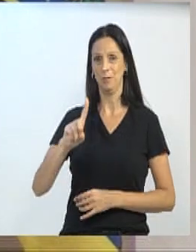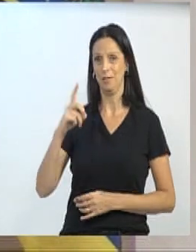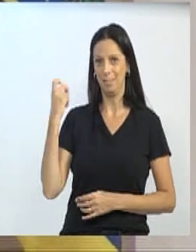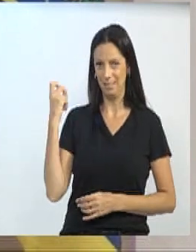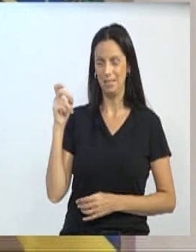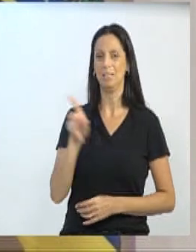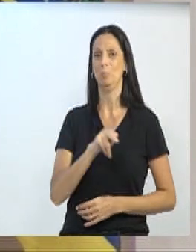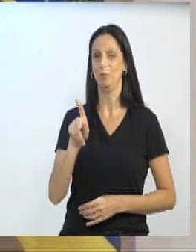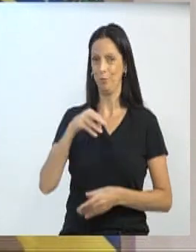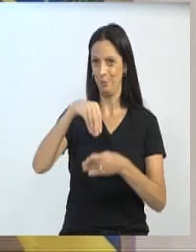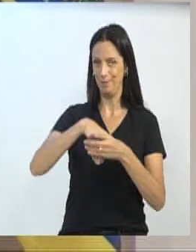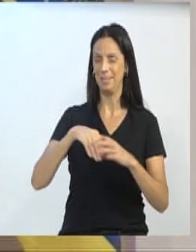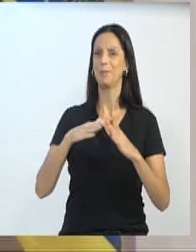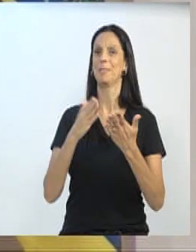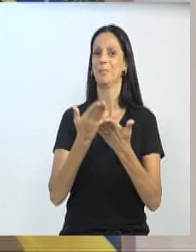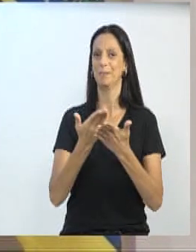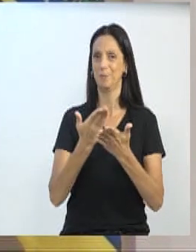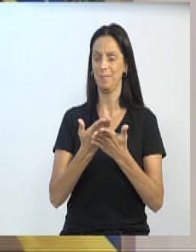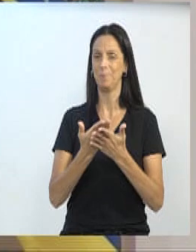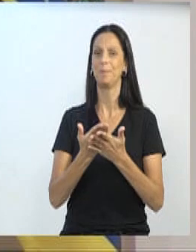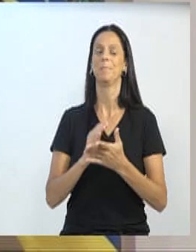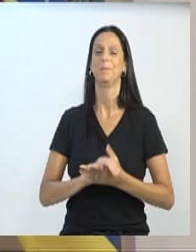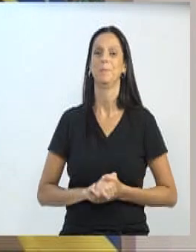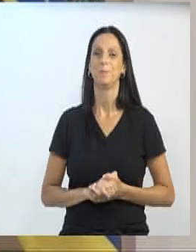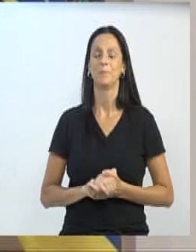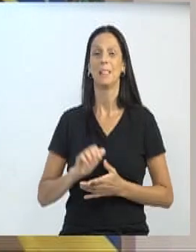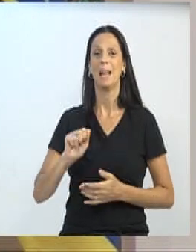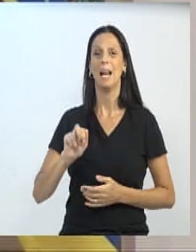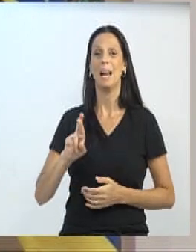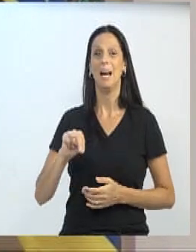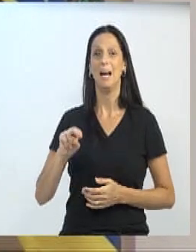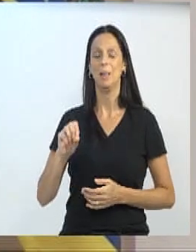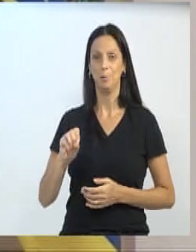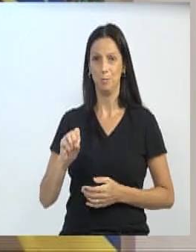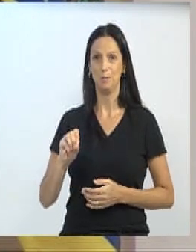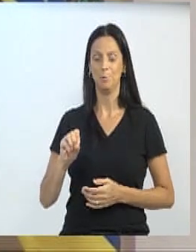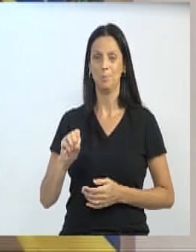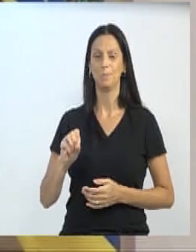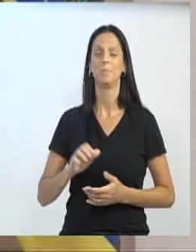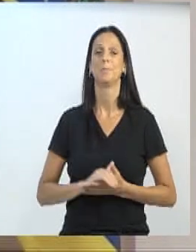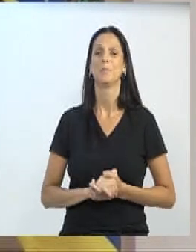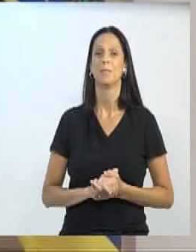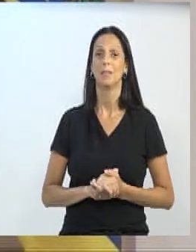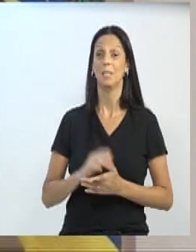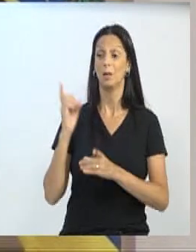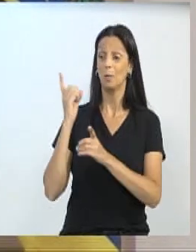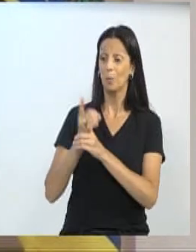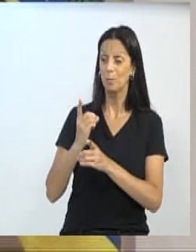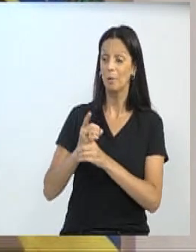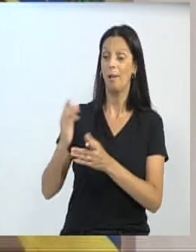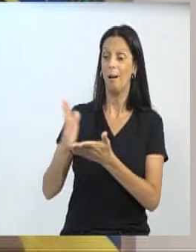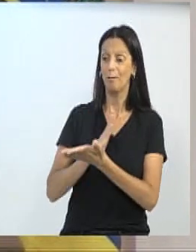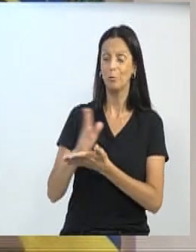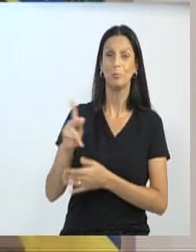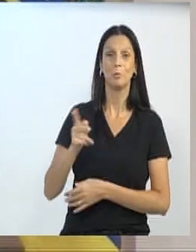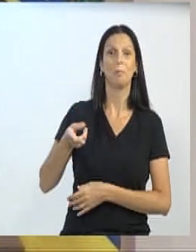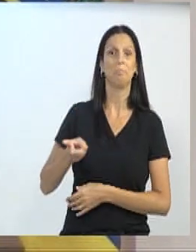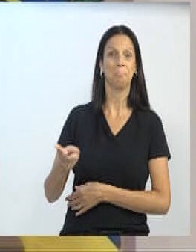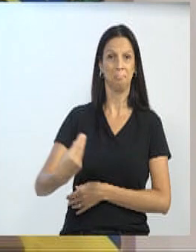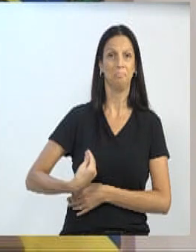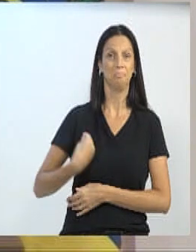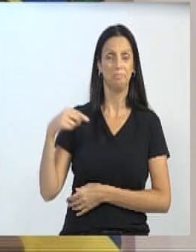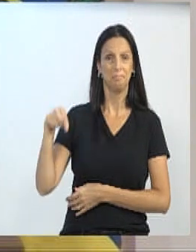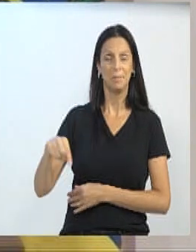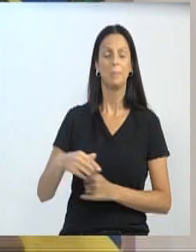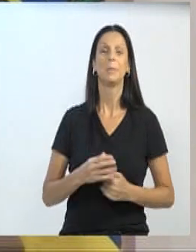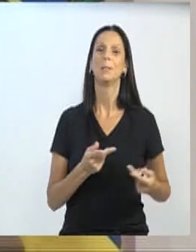naquela época No Ar Nos adross inclusive encontrei alguns colegas amigos ex-professores que inclusive continuam trabalhando lá e